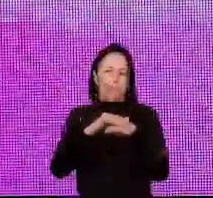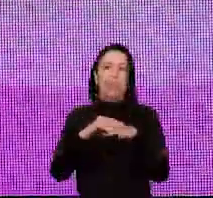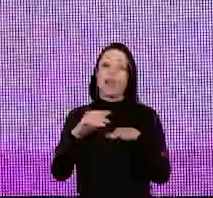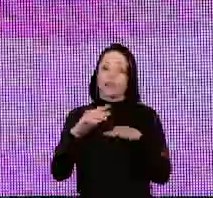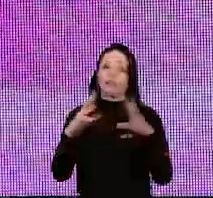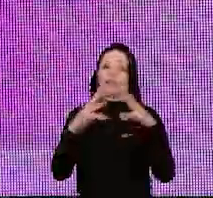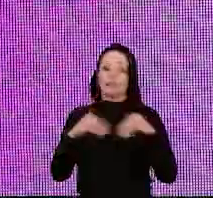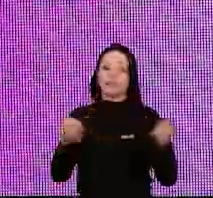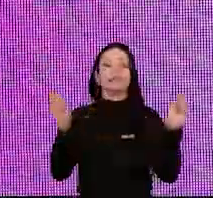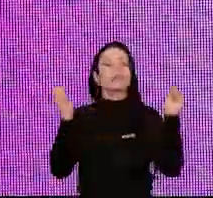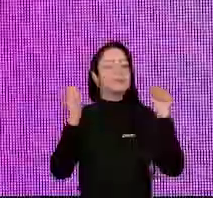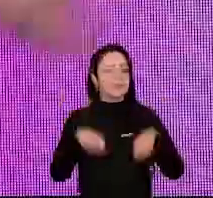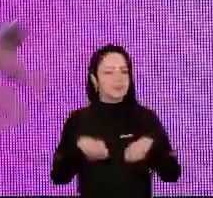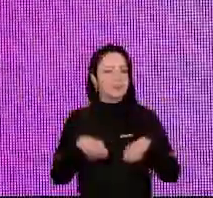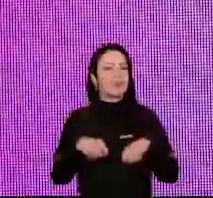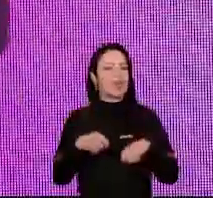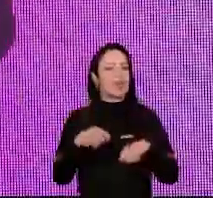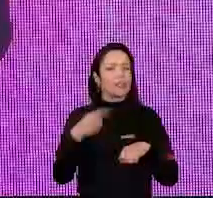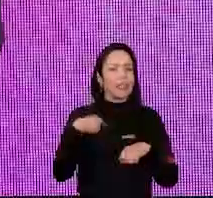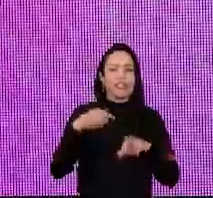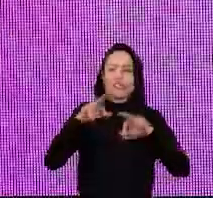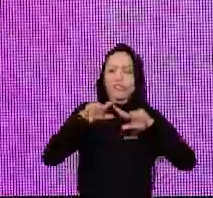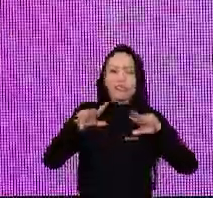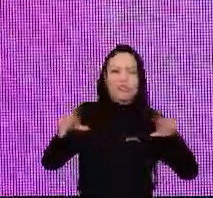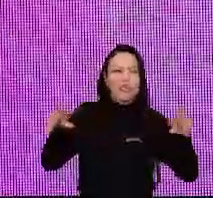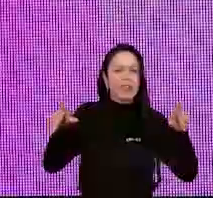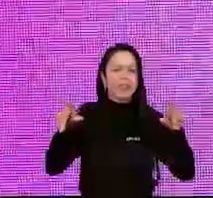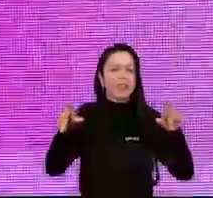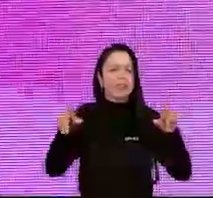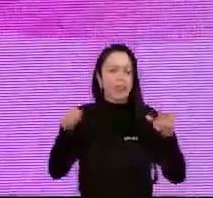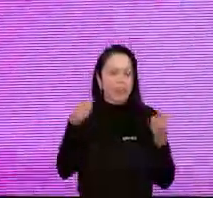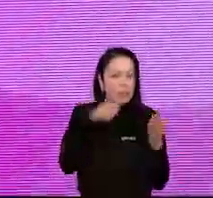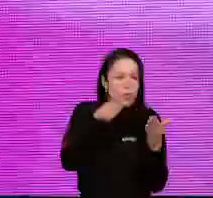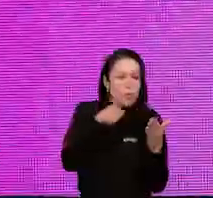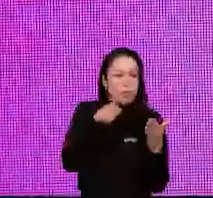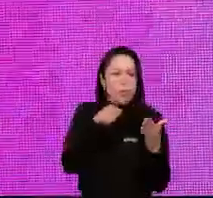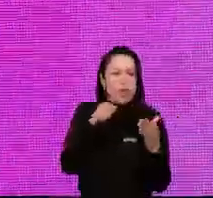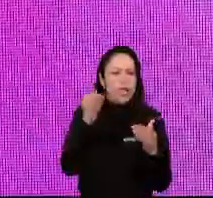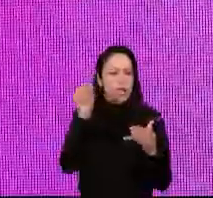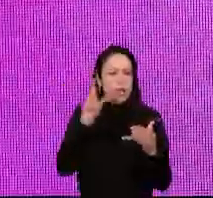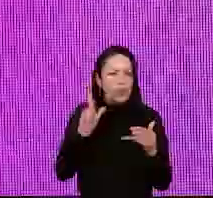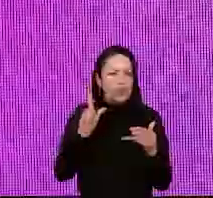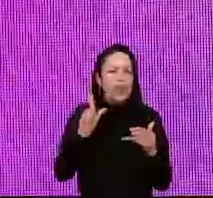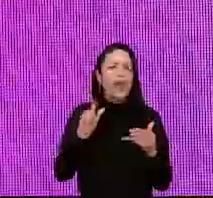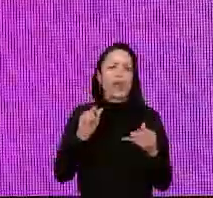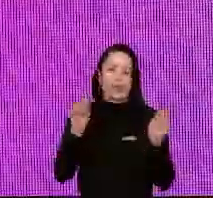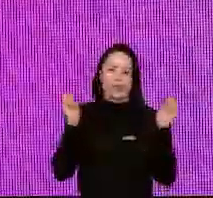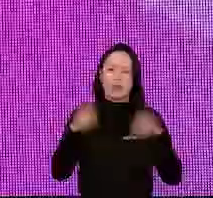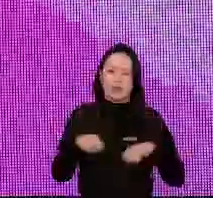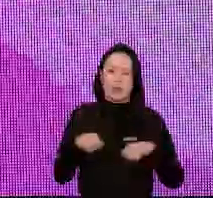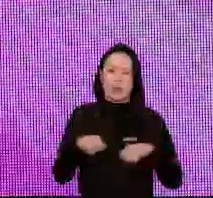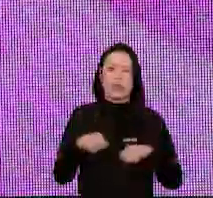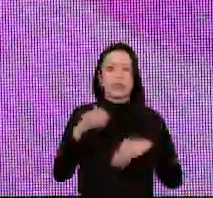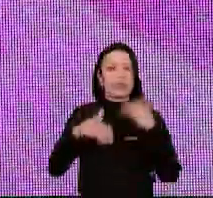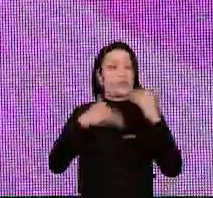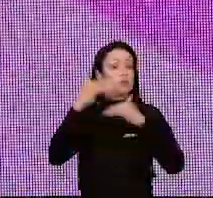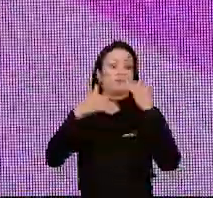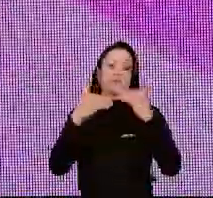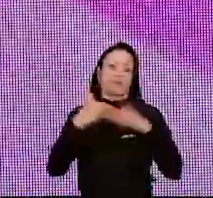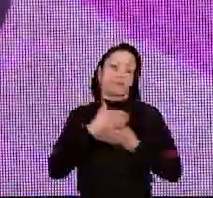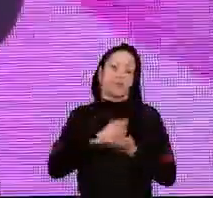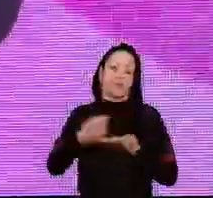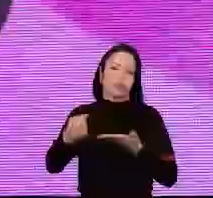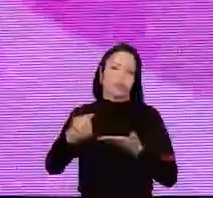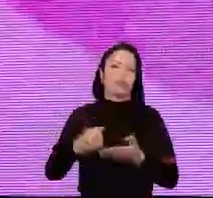resolução. Cauterizando ou com laser, você mata, né, entre parênteses, esses pólipos. Se deixar evoluir, chega nessa situação